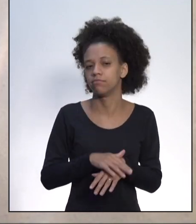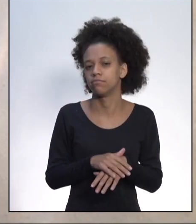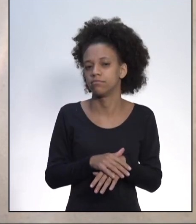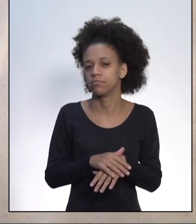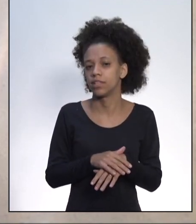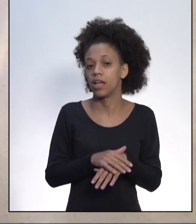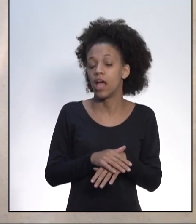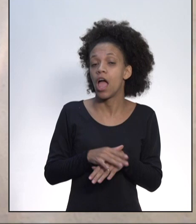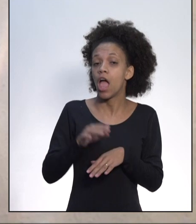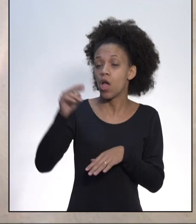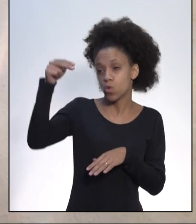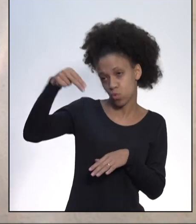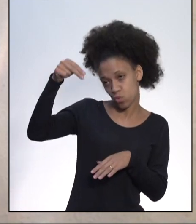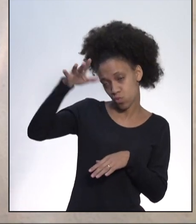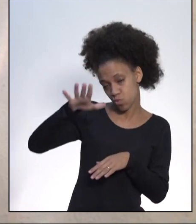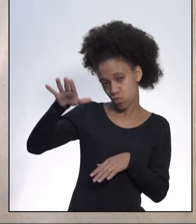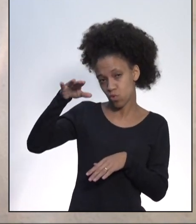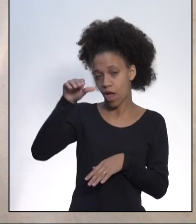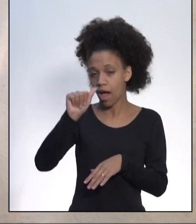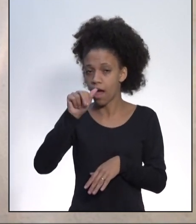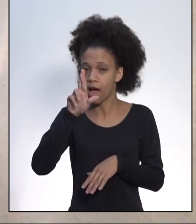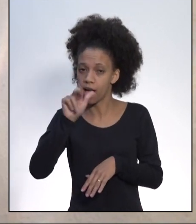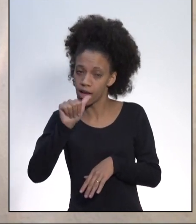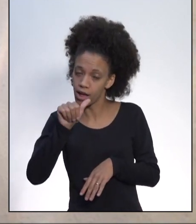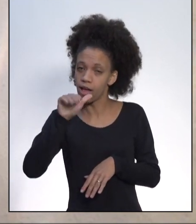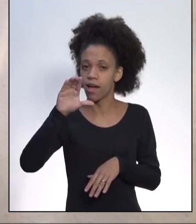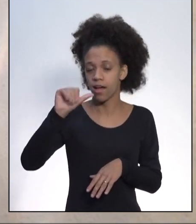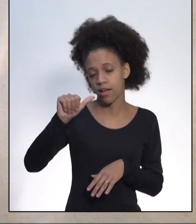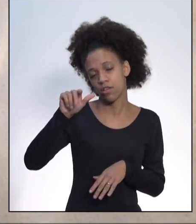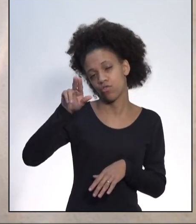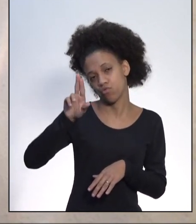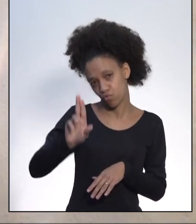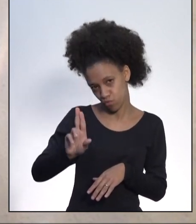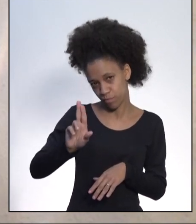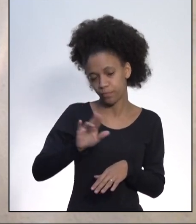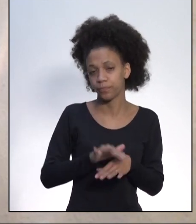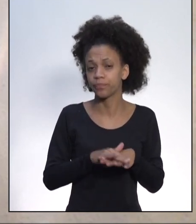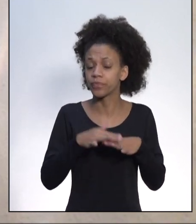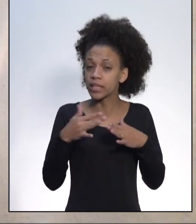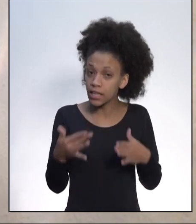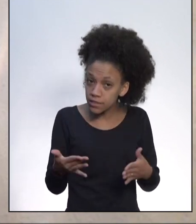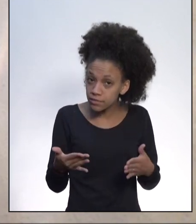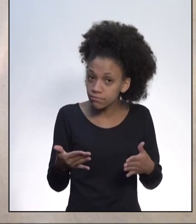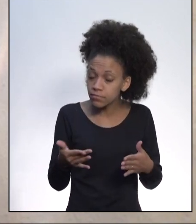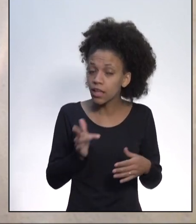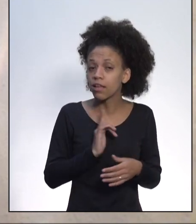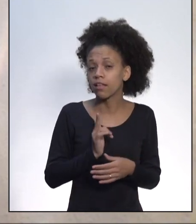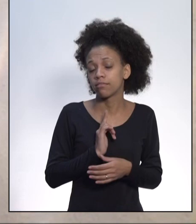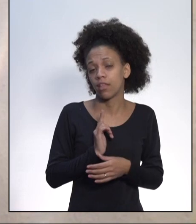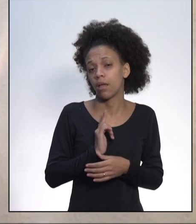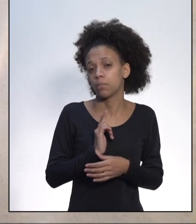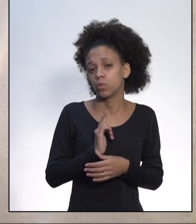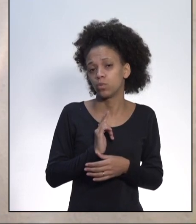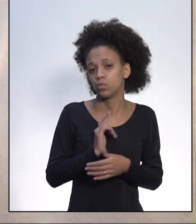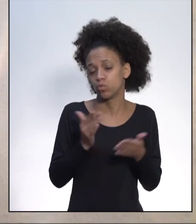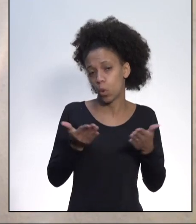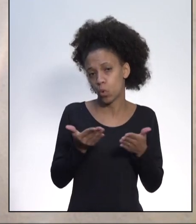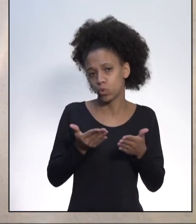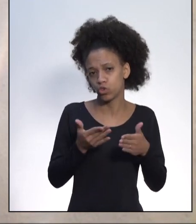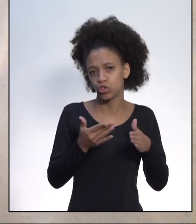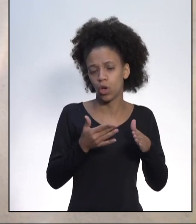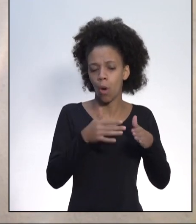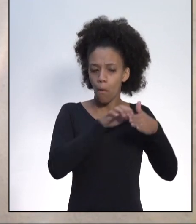natural de Sergipe, de Aracaju, tá? E atualmente a gente tem uma empresa